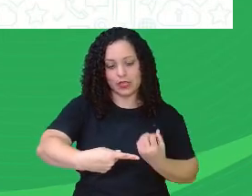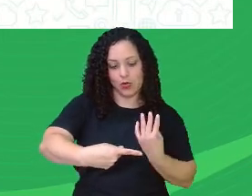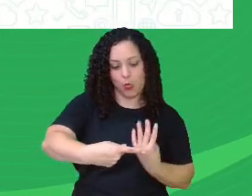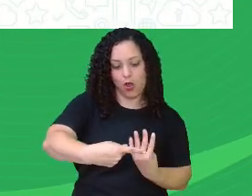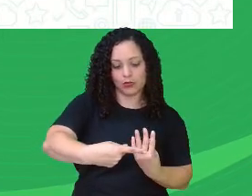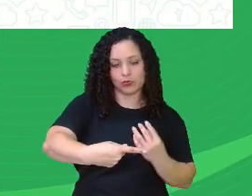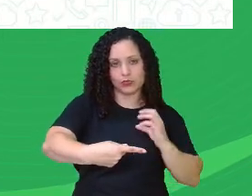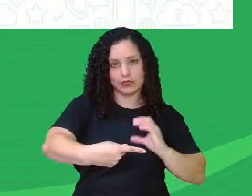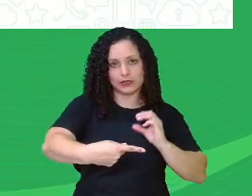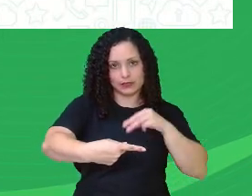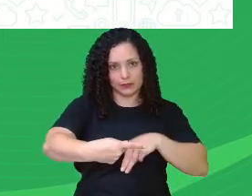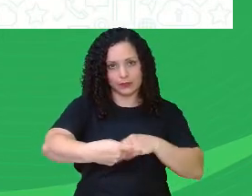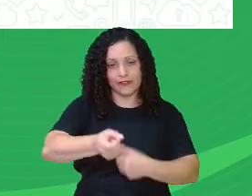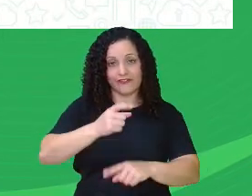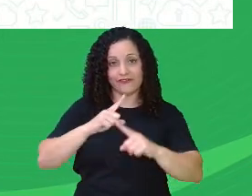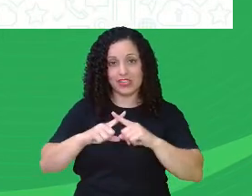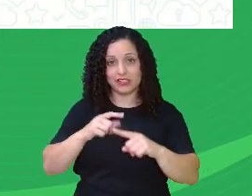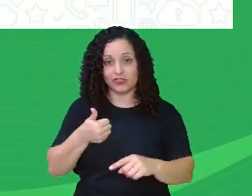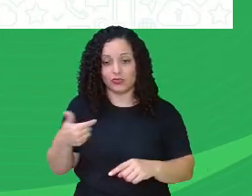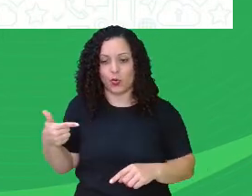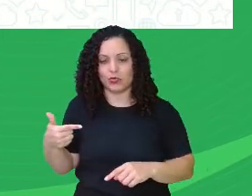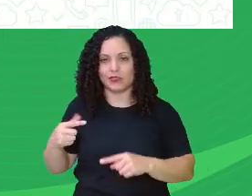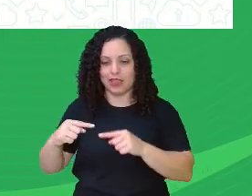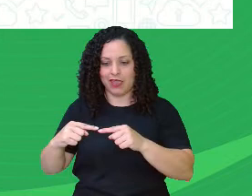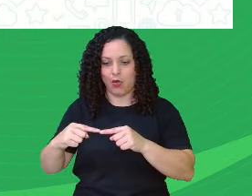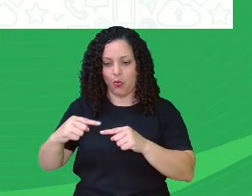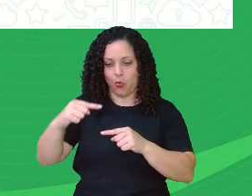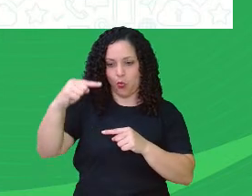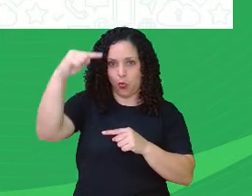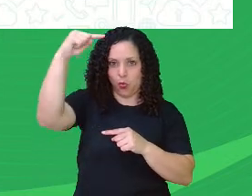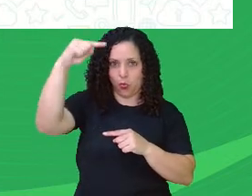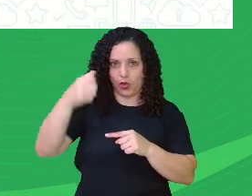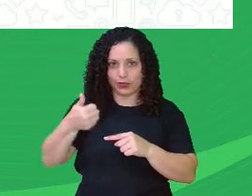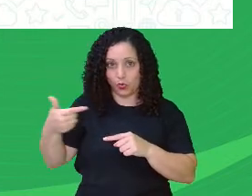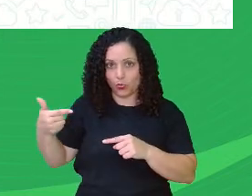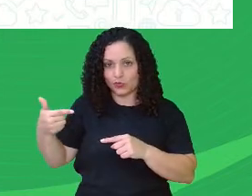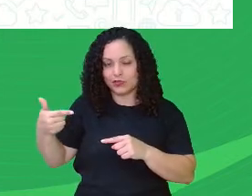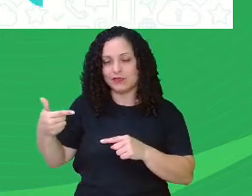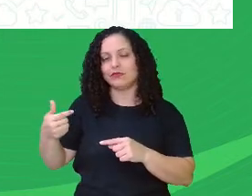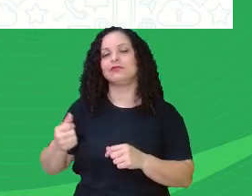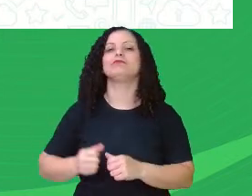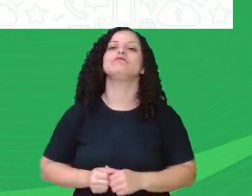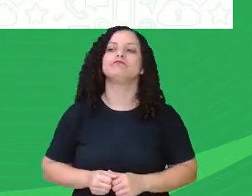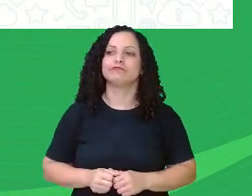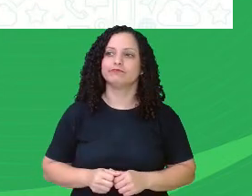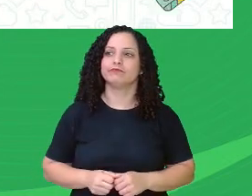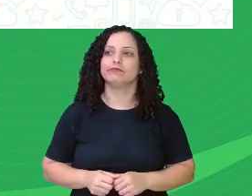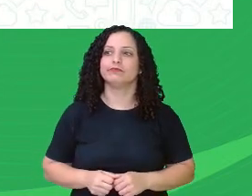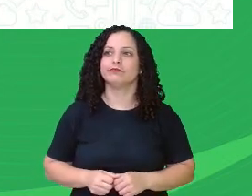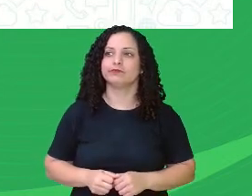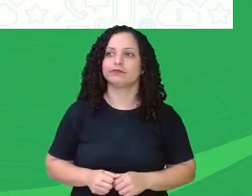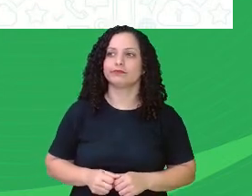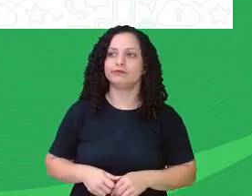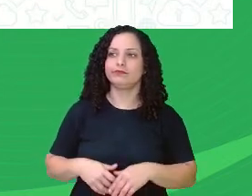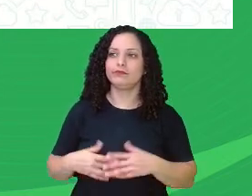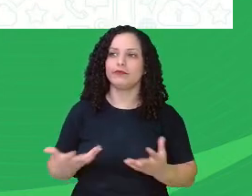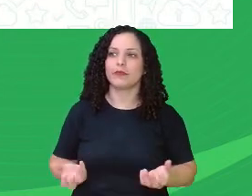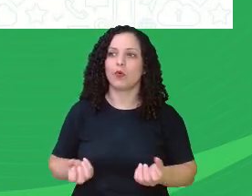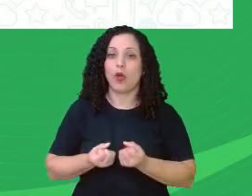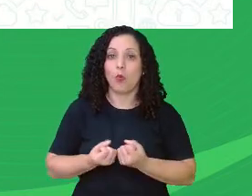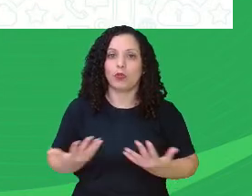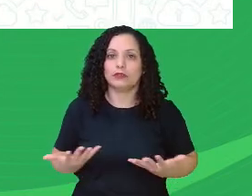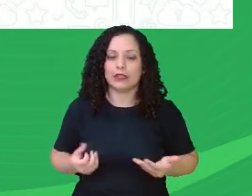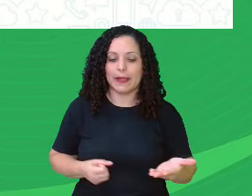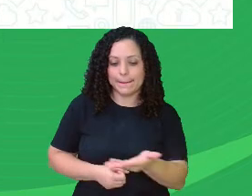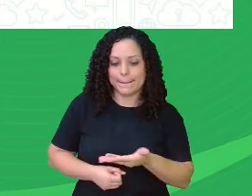e multiplicar pelo 12. Como são lados iguais, é uma base quadrada. Já identificou isso. Então meu volume vai ser a área